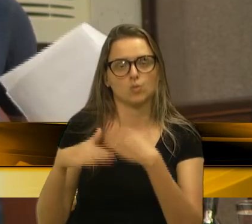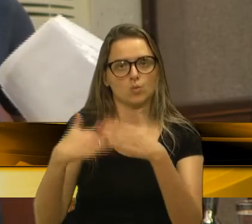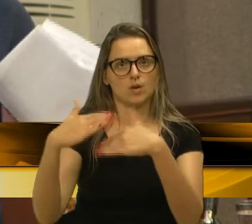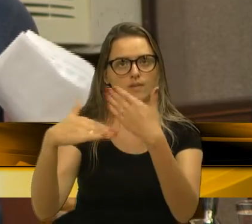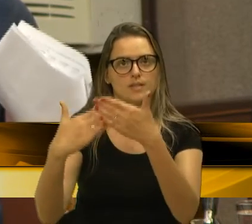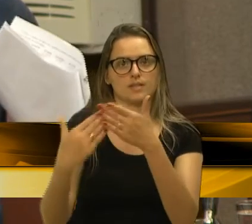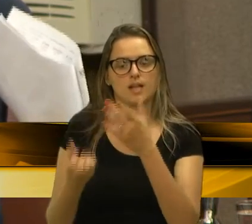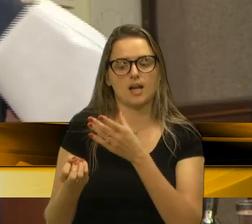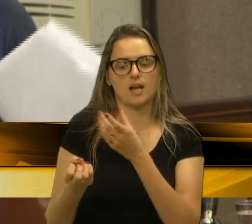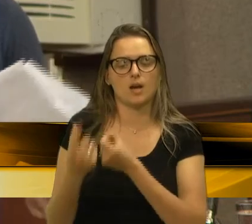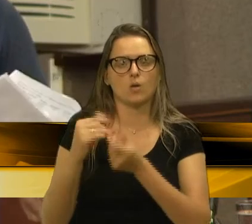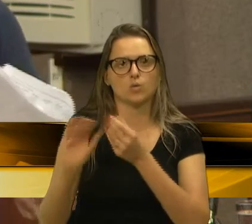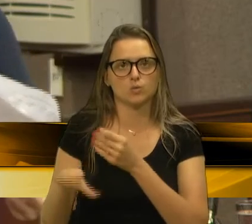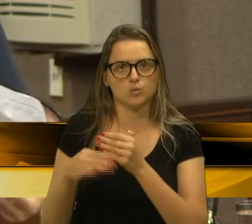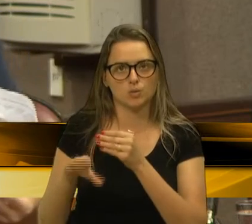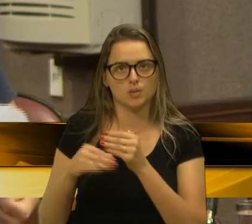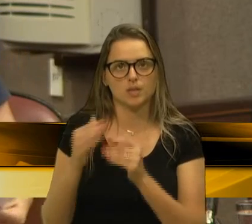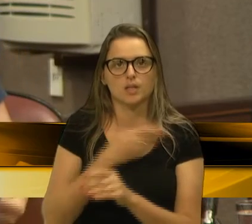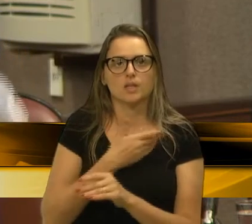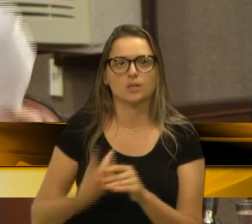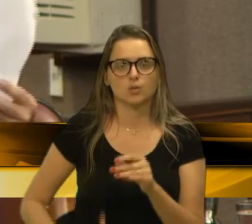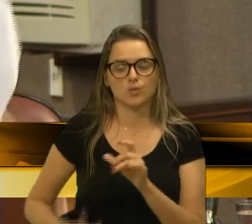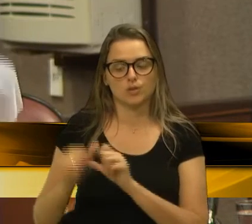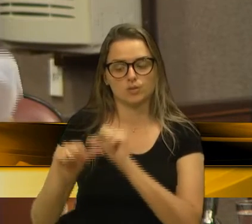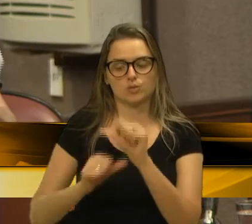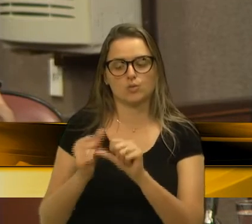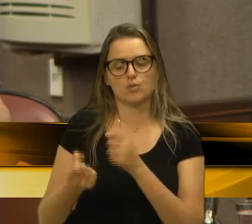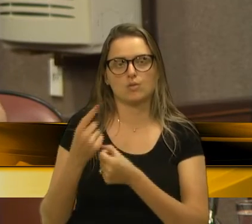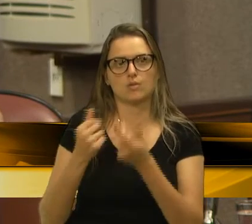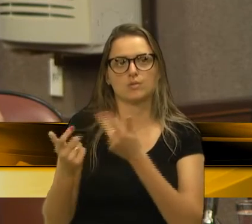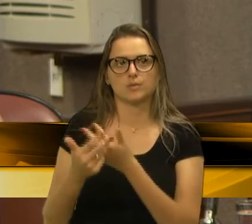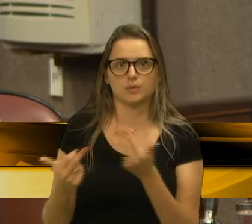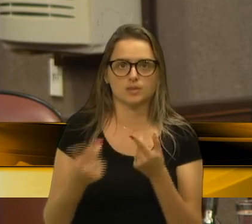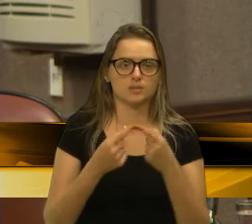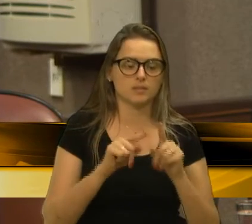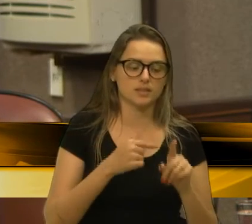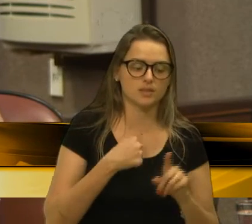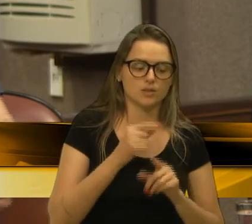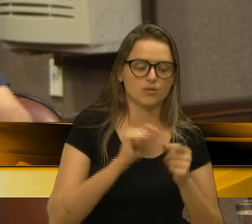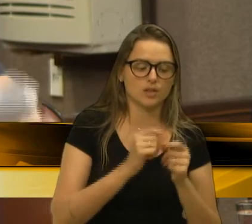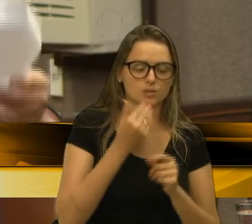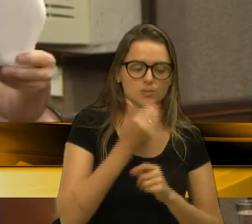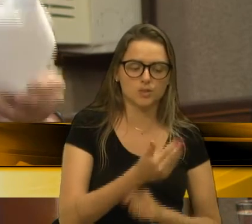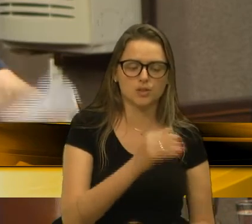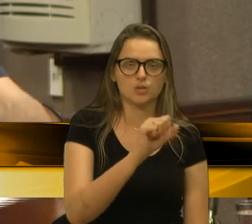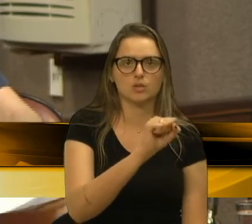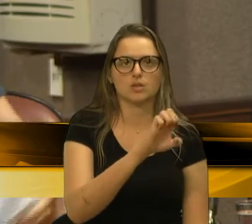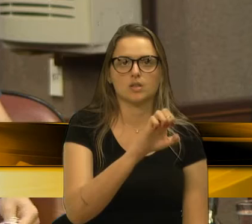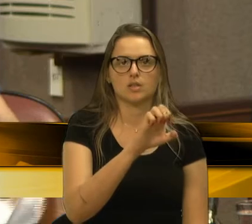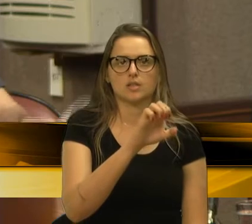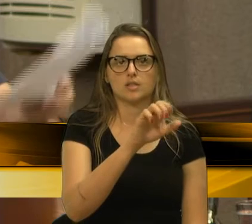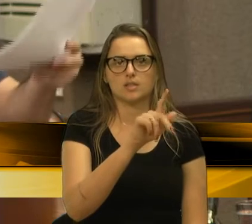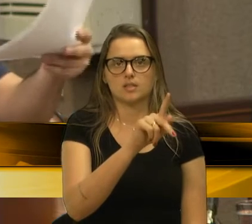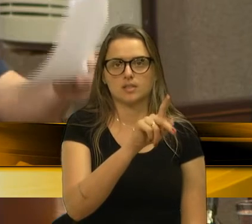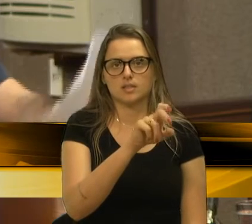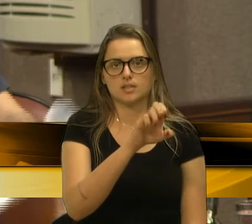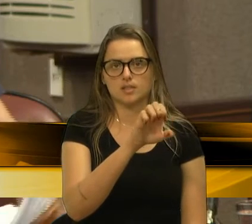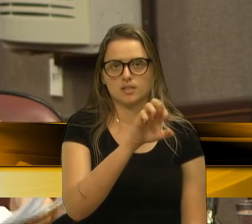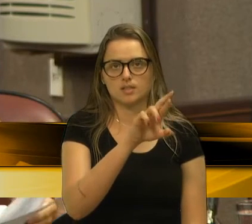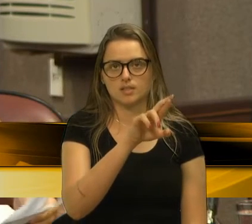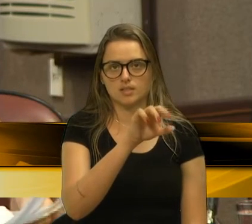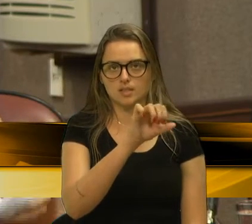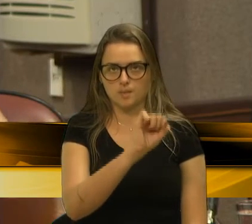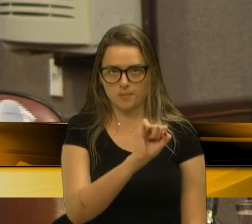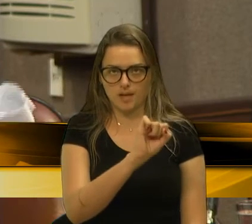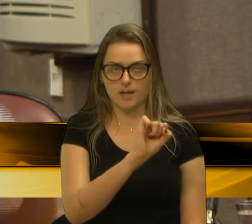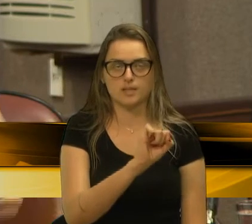que o governo recuou em alguns aspectos, mas eu faço esse meu apelo ao CEPERS que converse com o governo